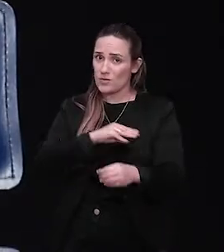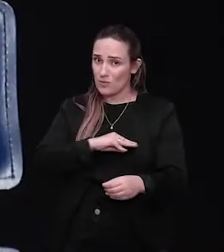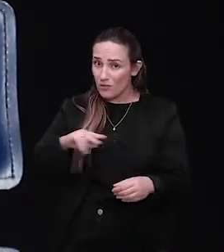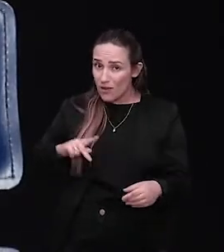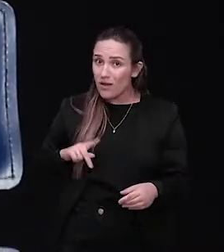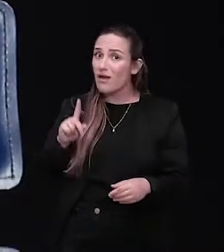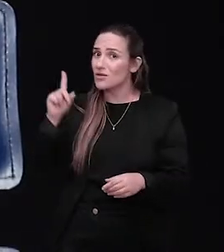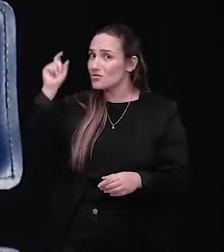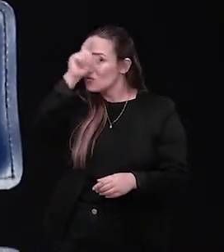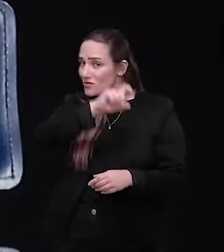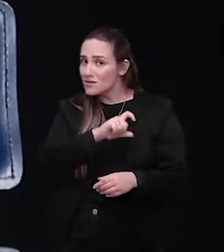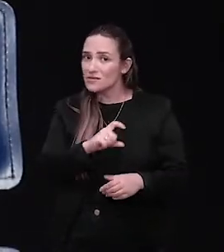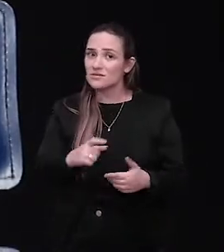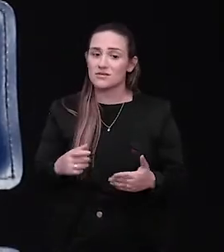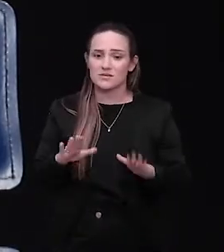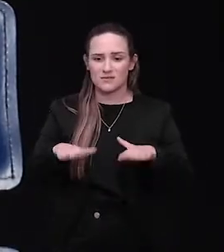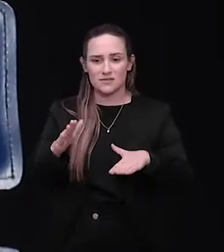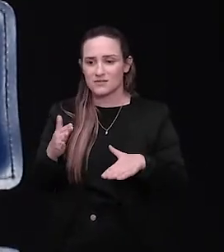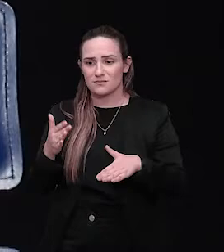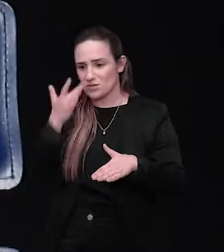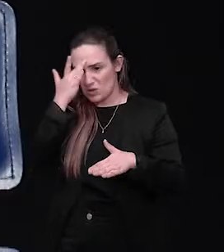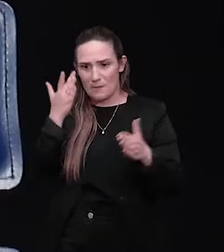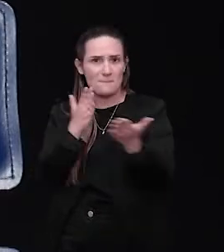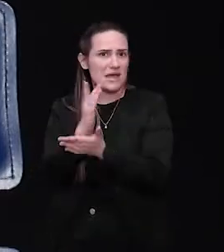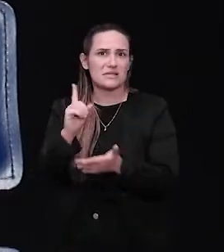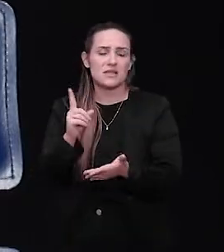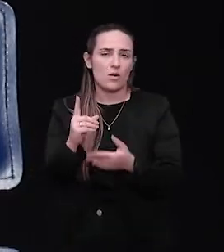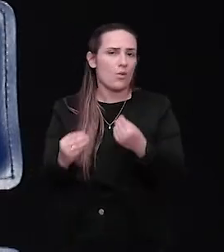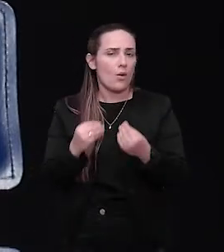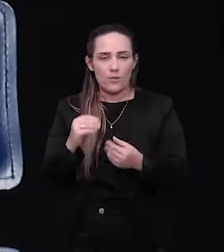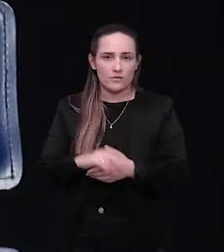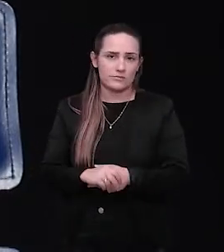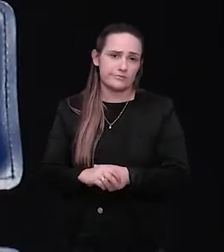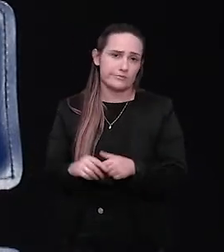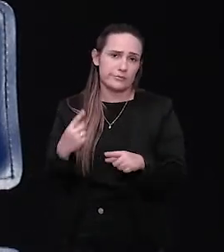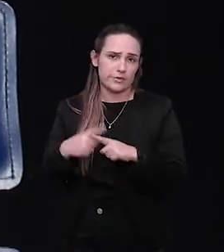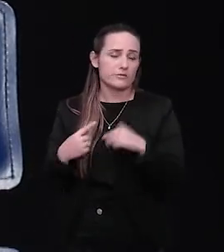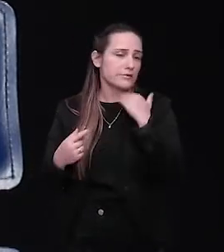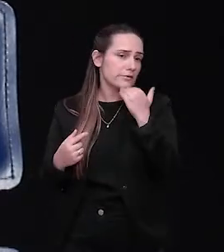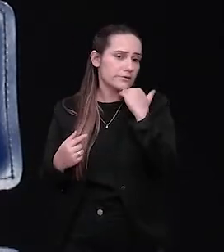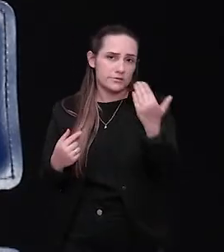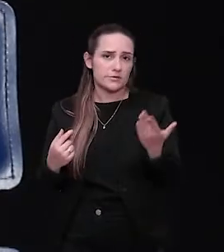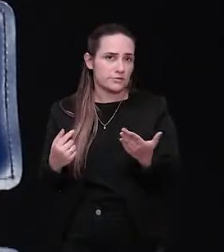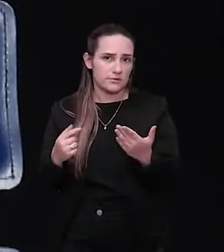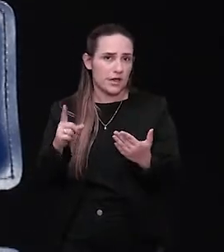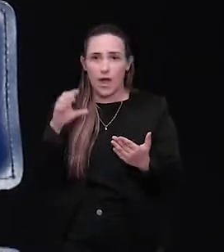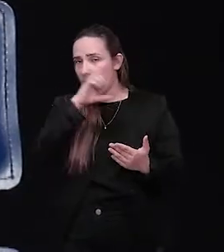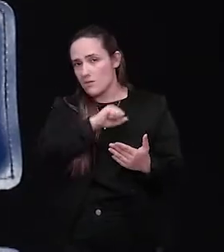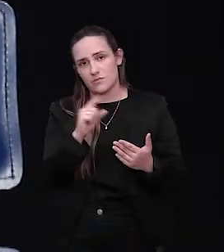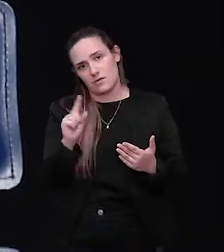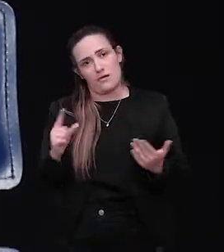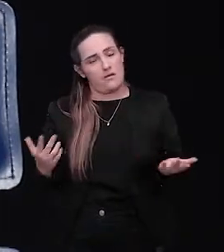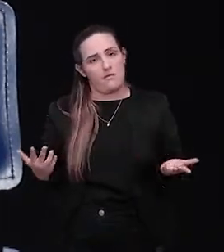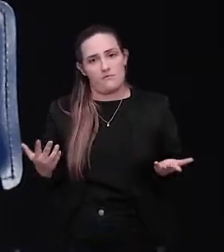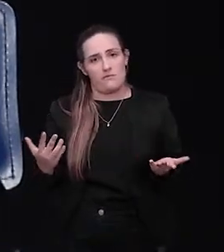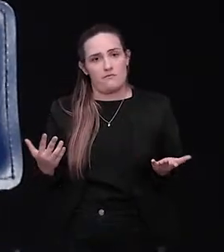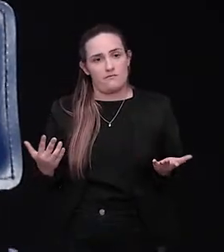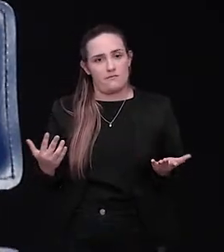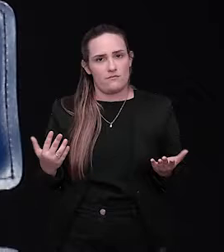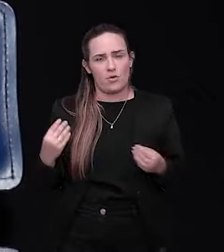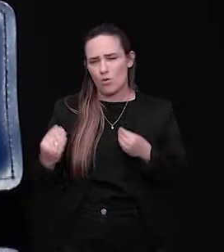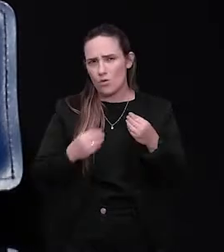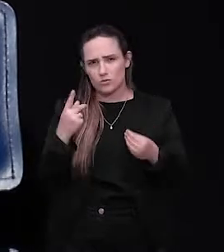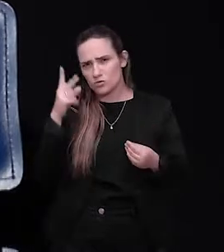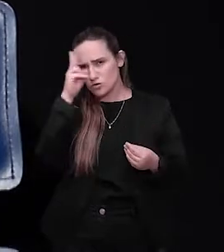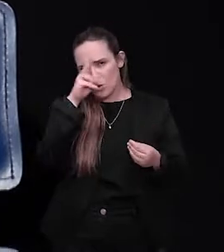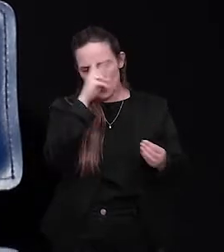acompanha, o concurso para ser promotor é muito difícil. Às vezes sobram vagas, então eu falo para meus alunos, não adianta o cara achar que vai de uma hora para outra, é